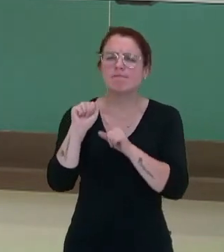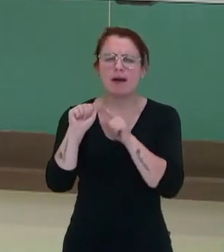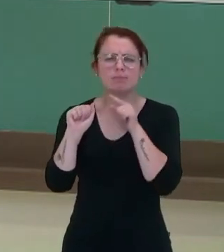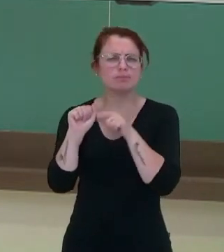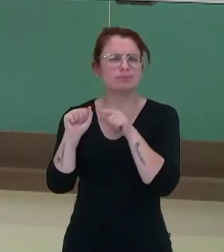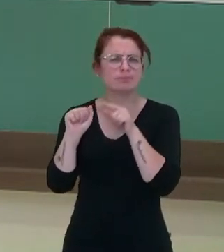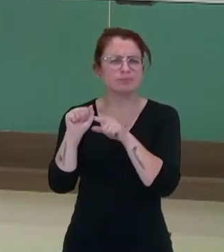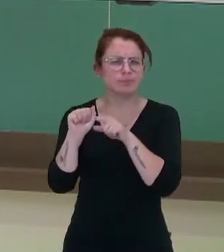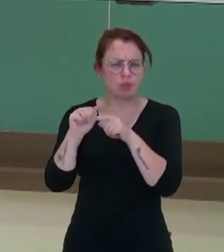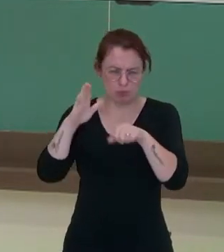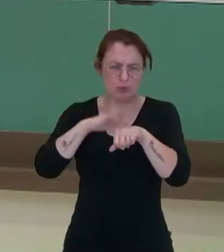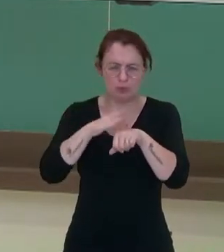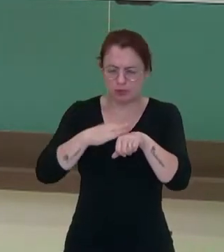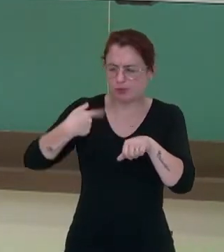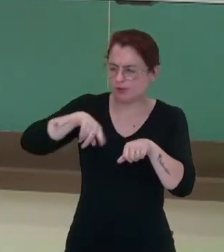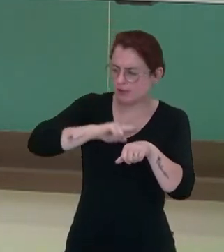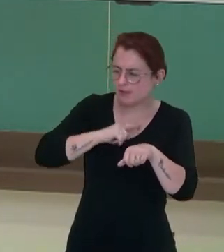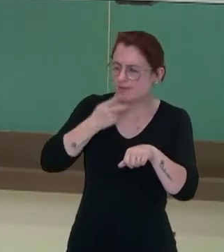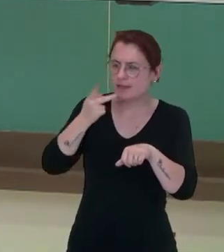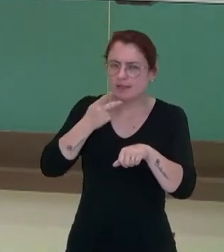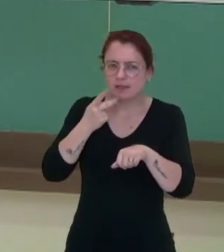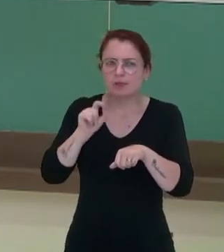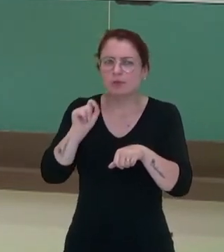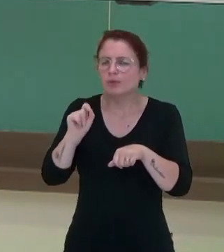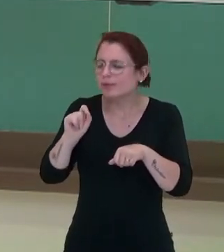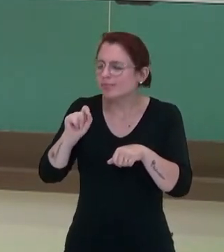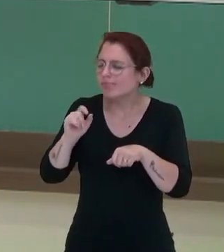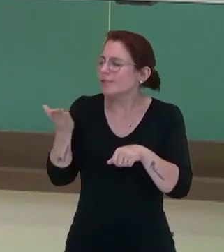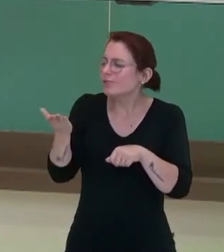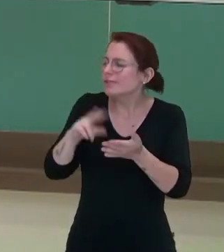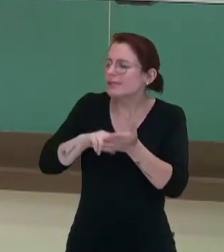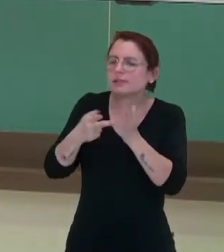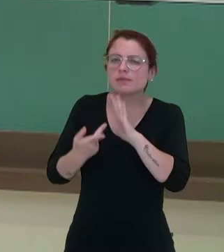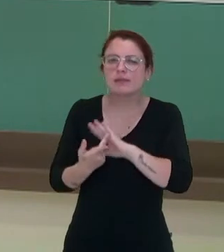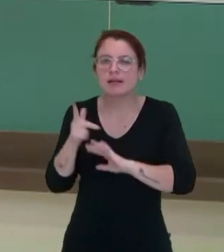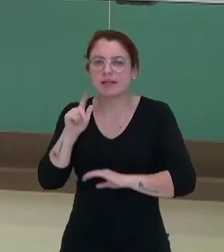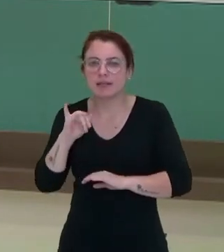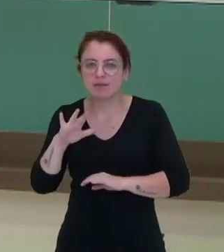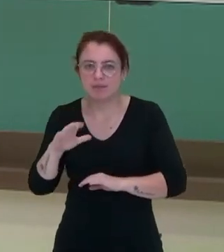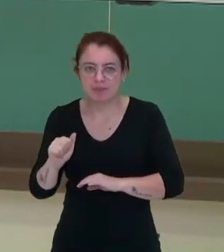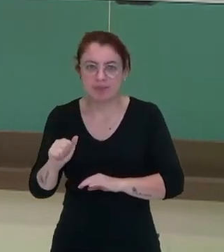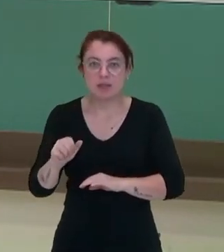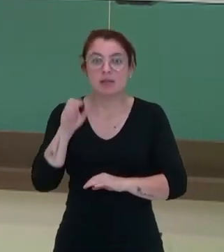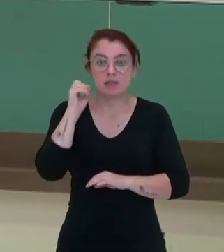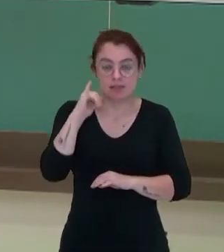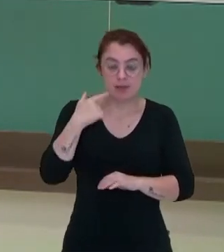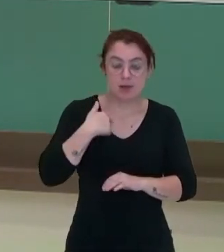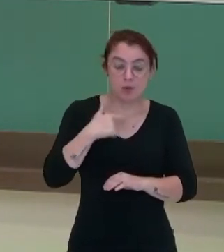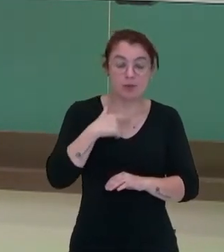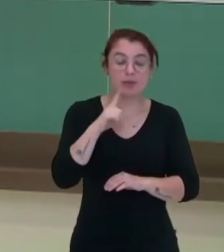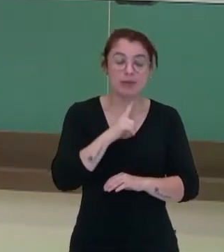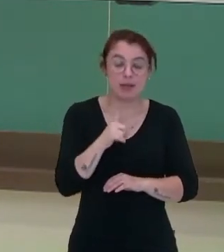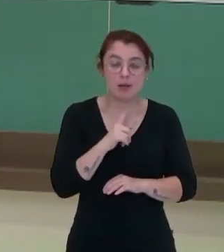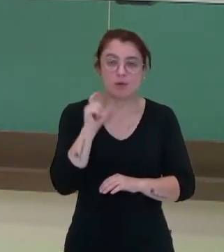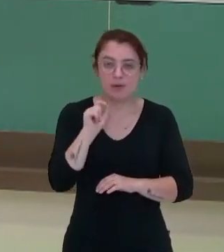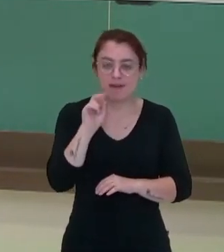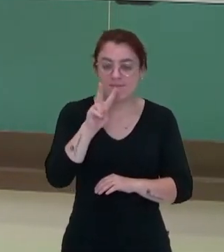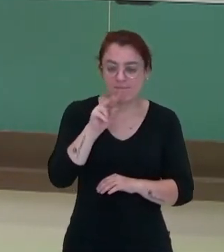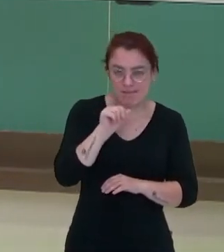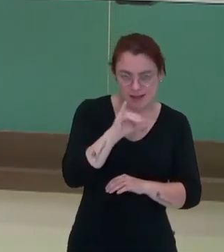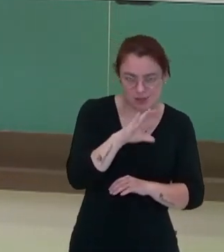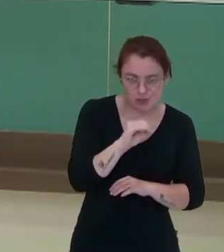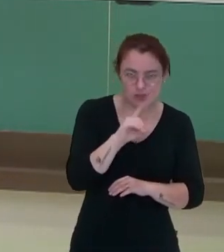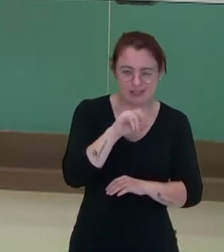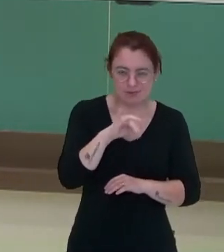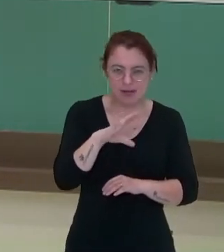está falando de sistema linfático, a gente tem que entender o que é a linfa. Se eu tenho vasos linfáticos, pense que